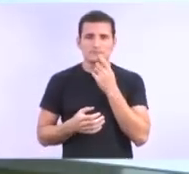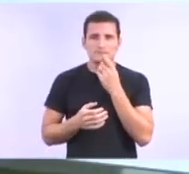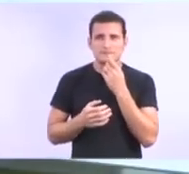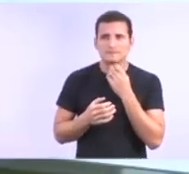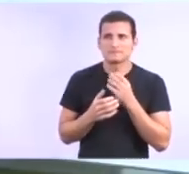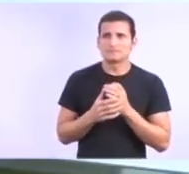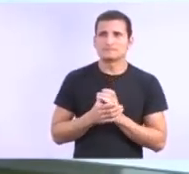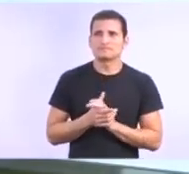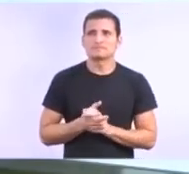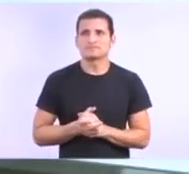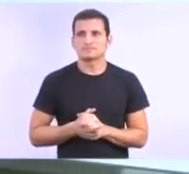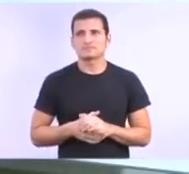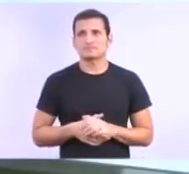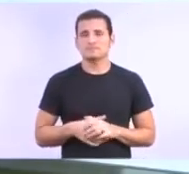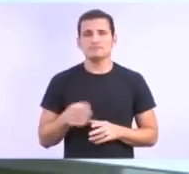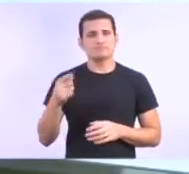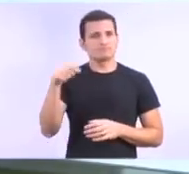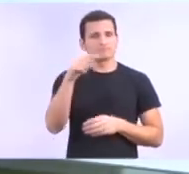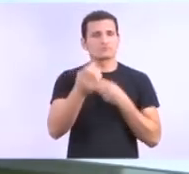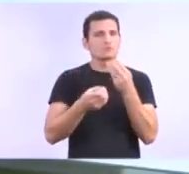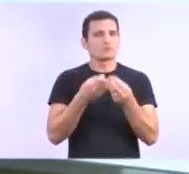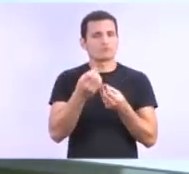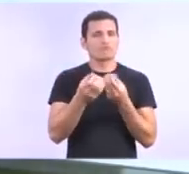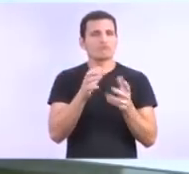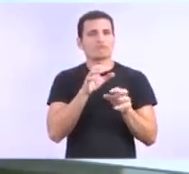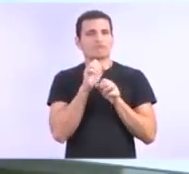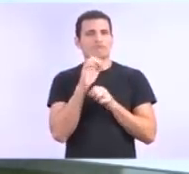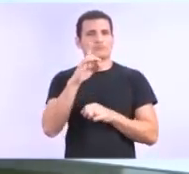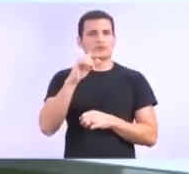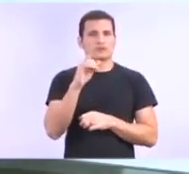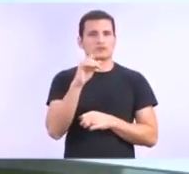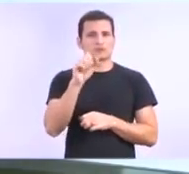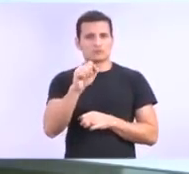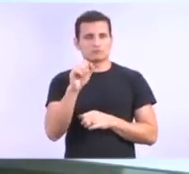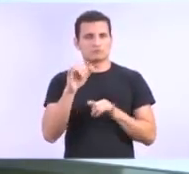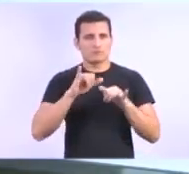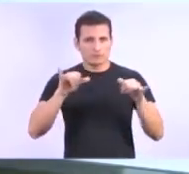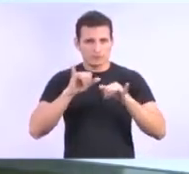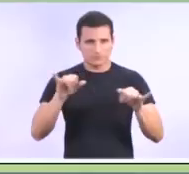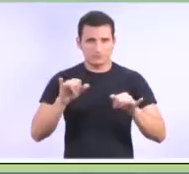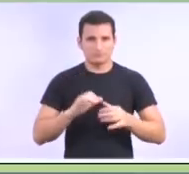essa questão da abstração de dados, abstração de informações.